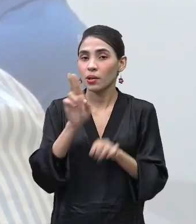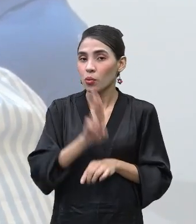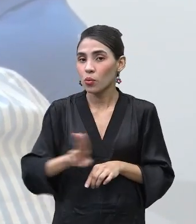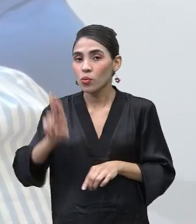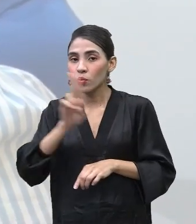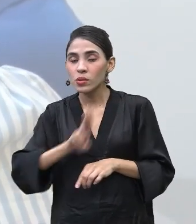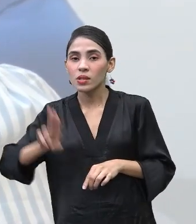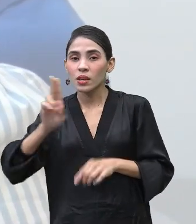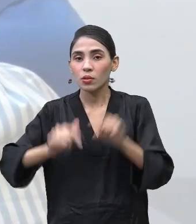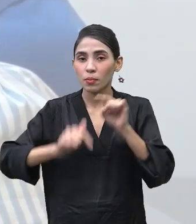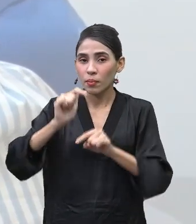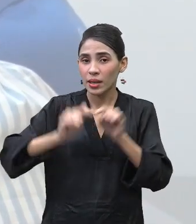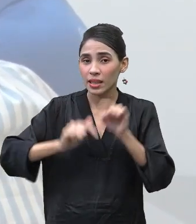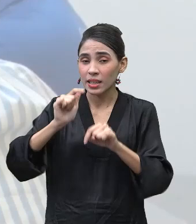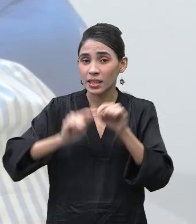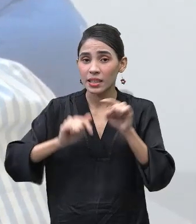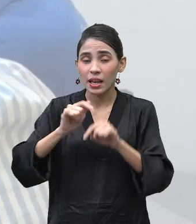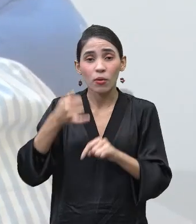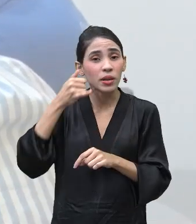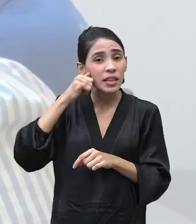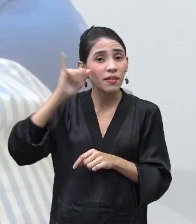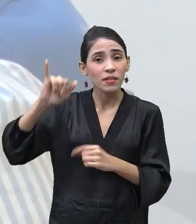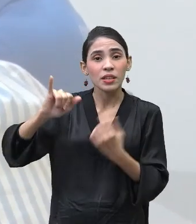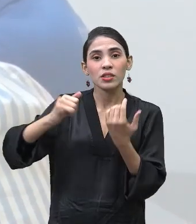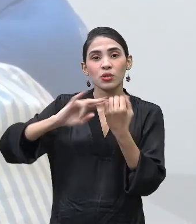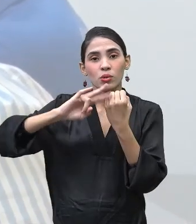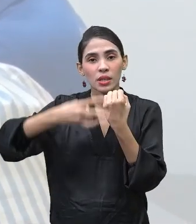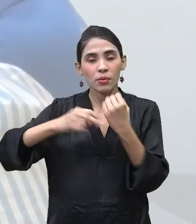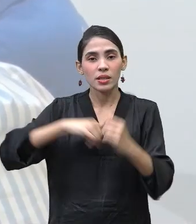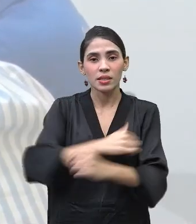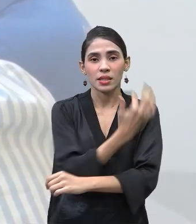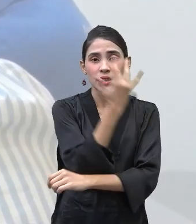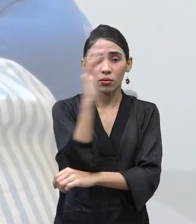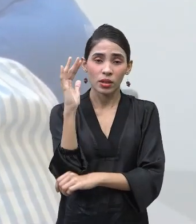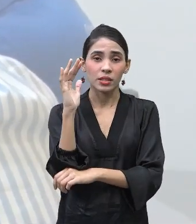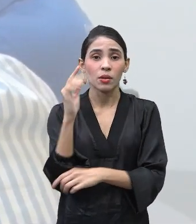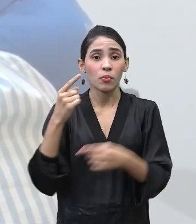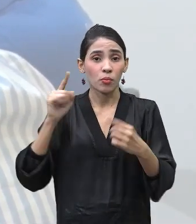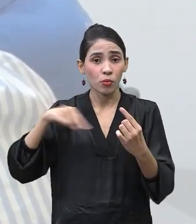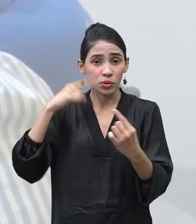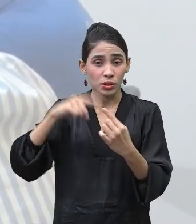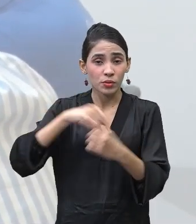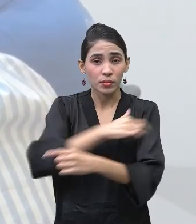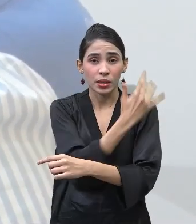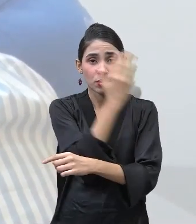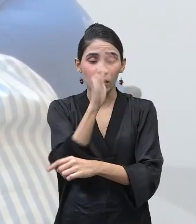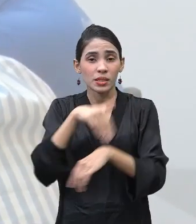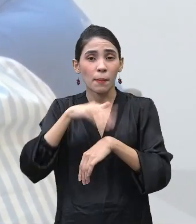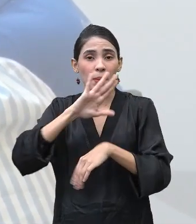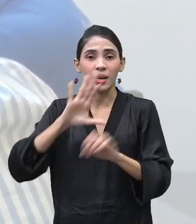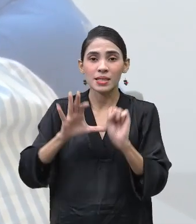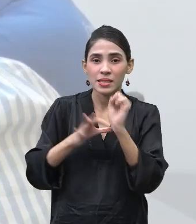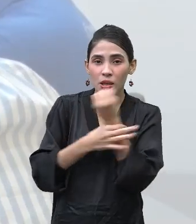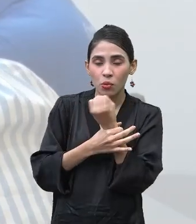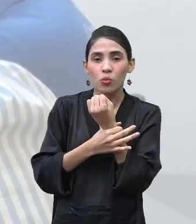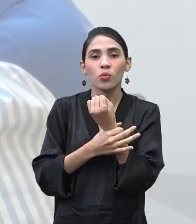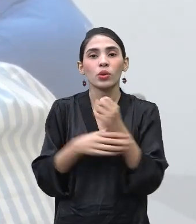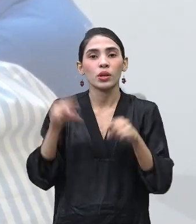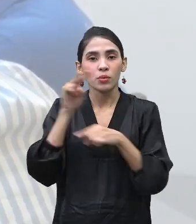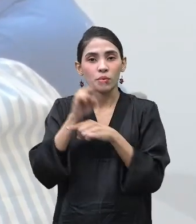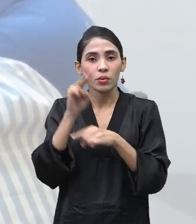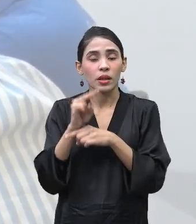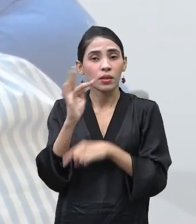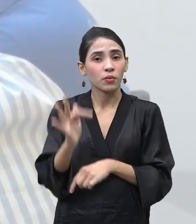produtos que não agridem a natureza, porque o objetivo é manter essa natureza hoje mais intacta para que as